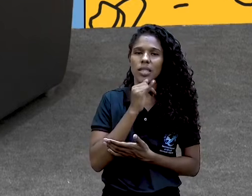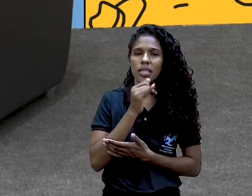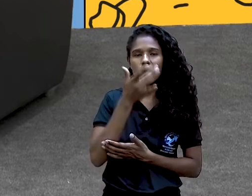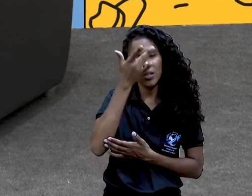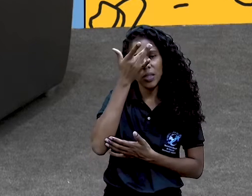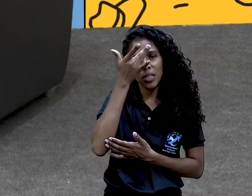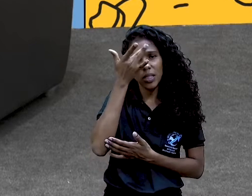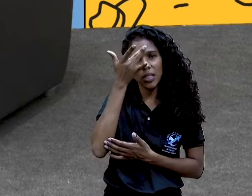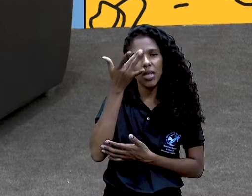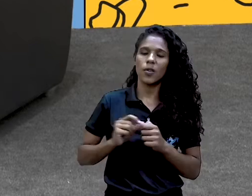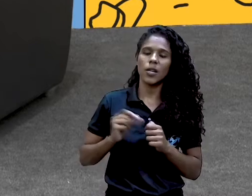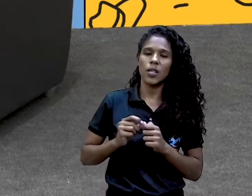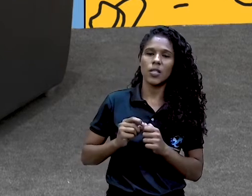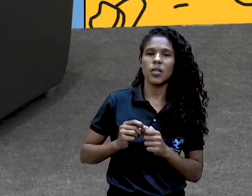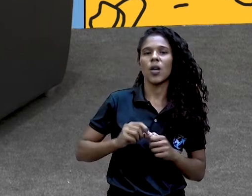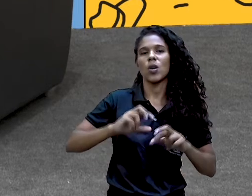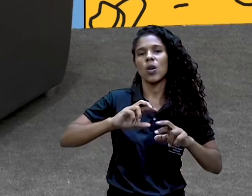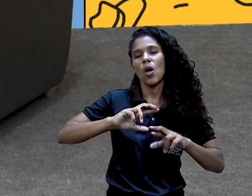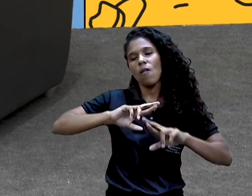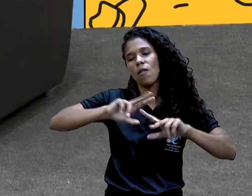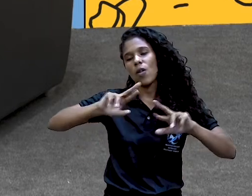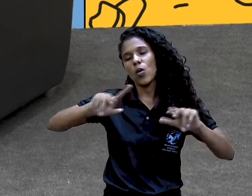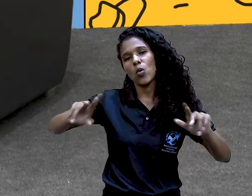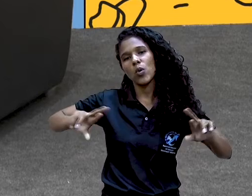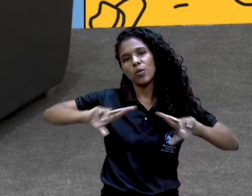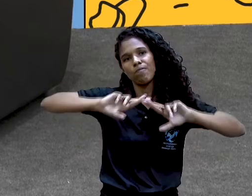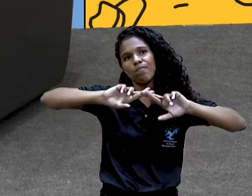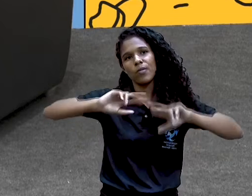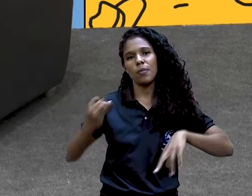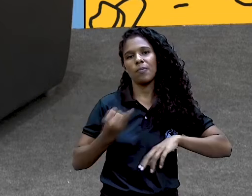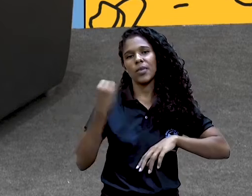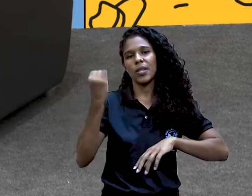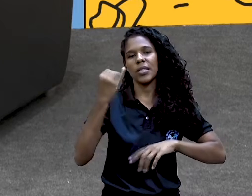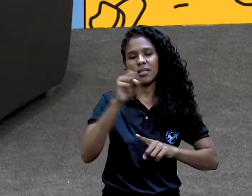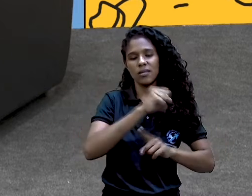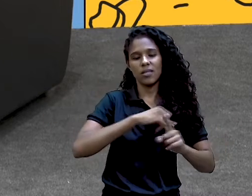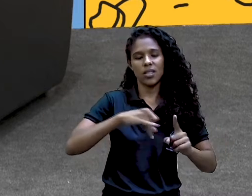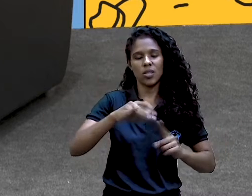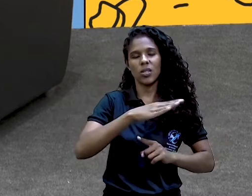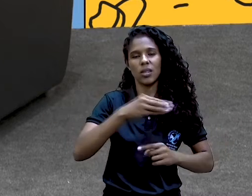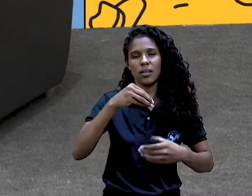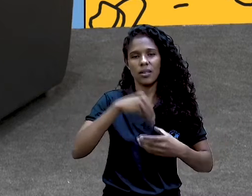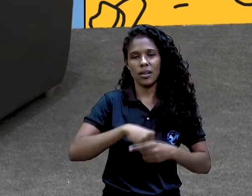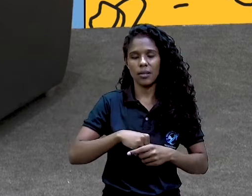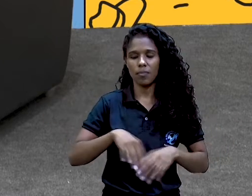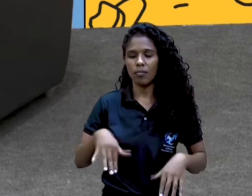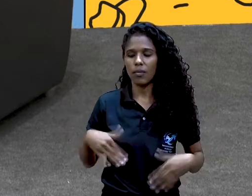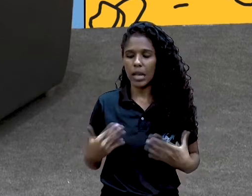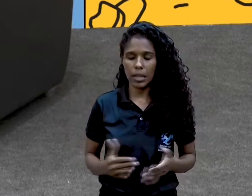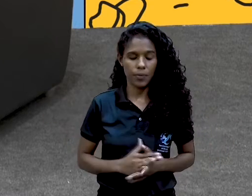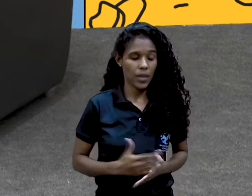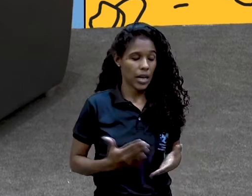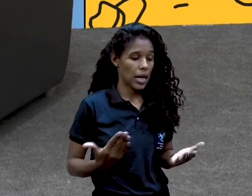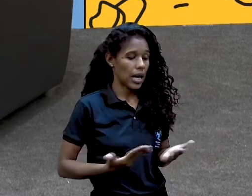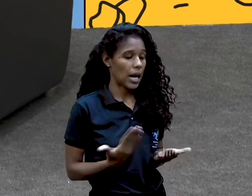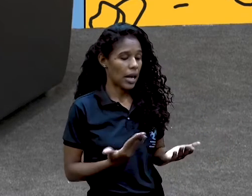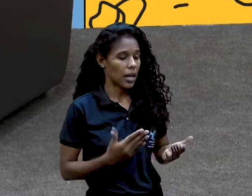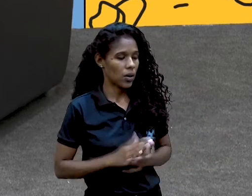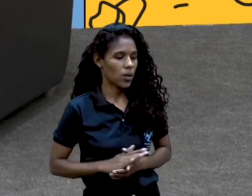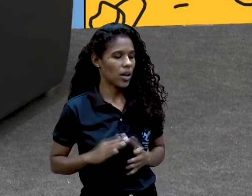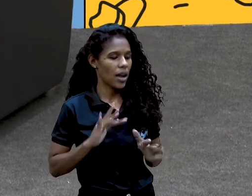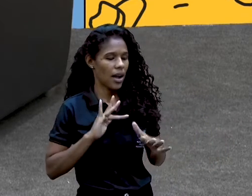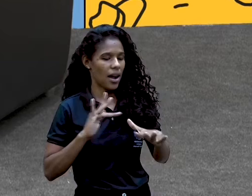você conhecer. E quanto às redes sociais, podemos afirmar que este empreendedorismo é seguro